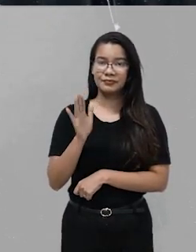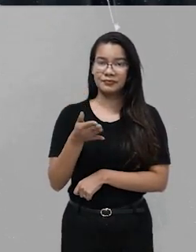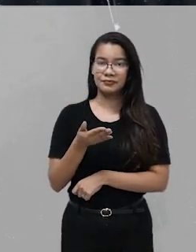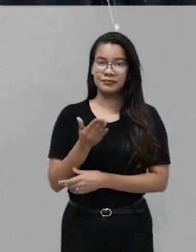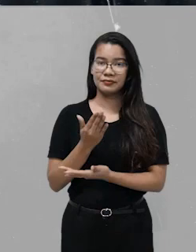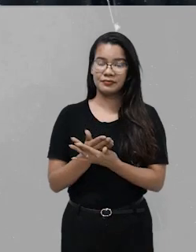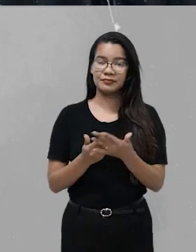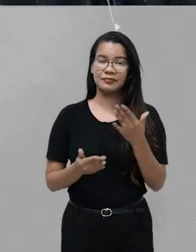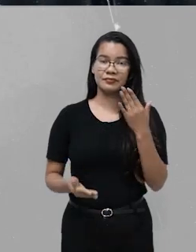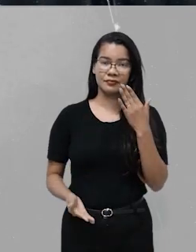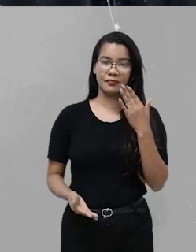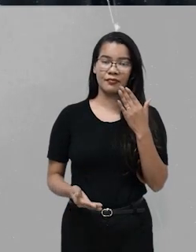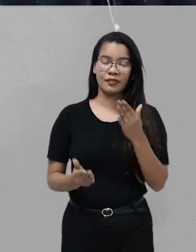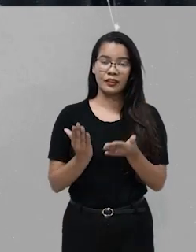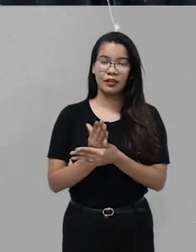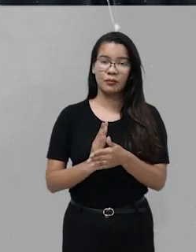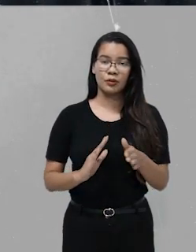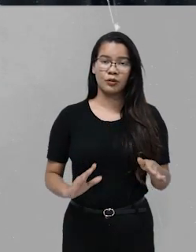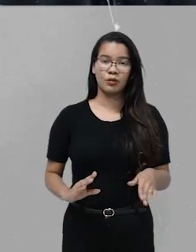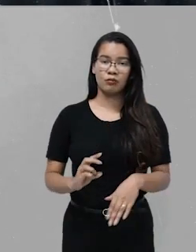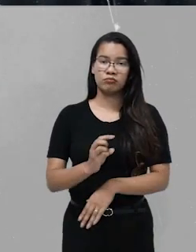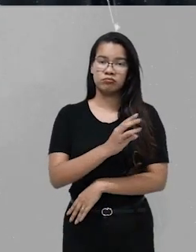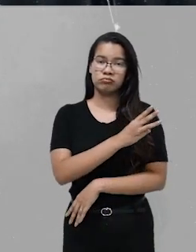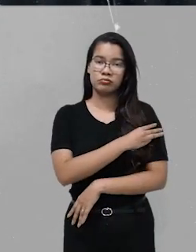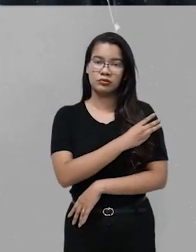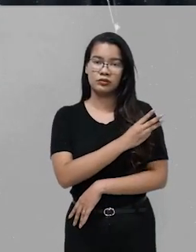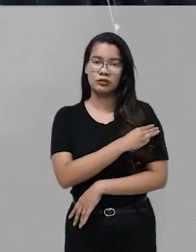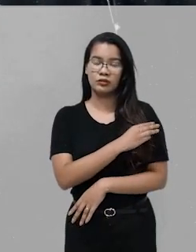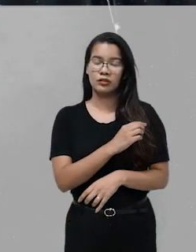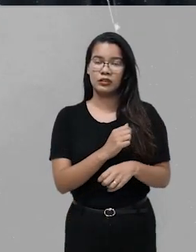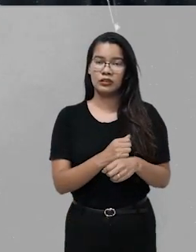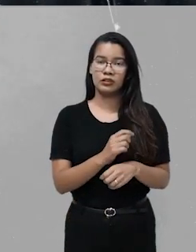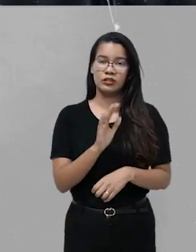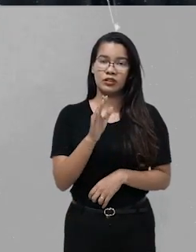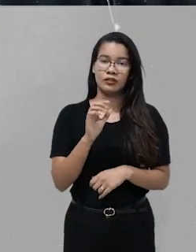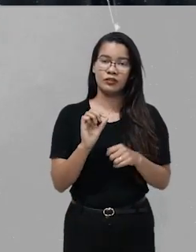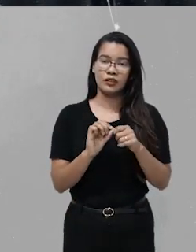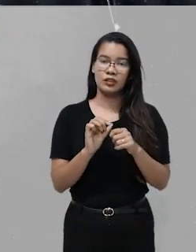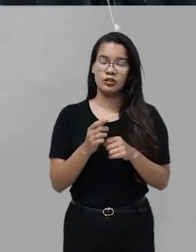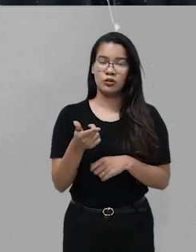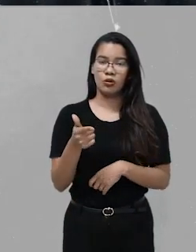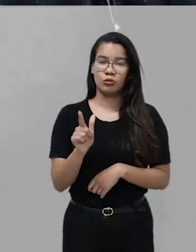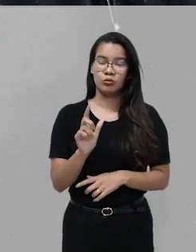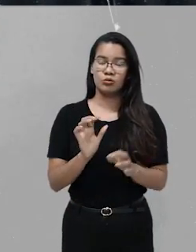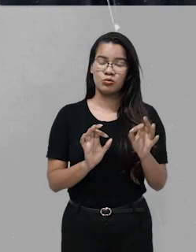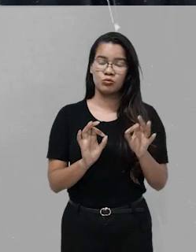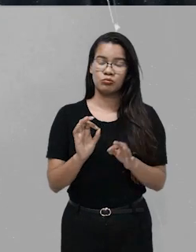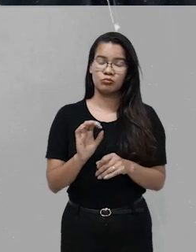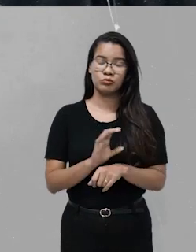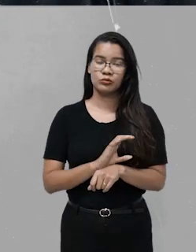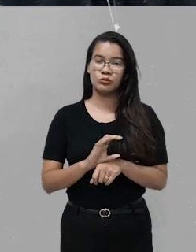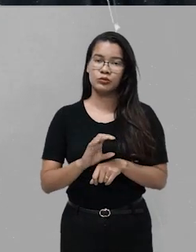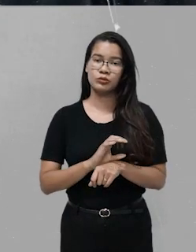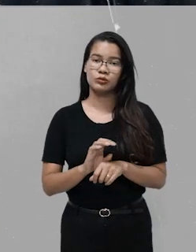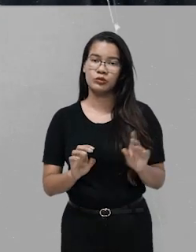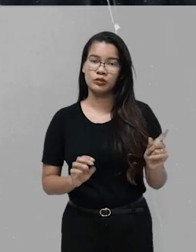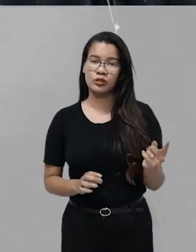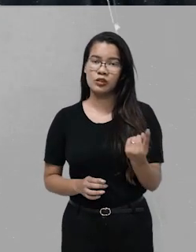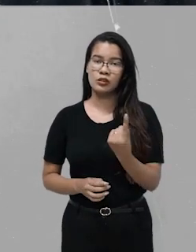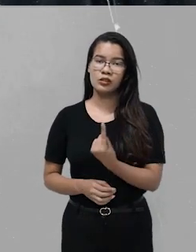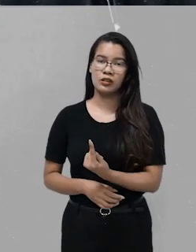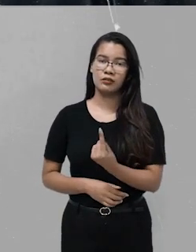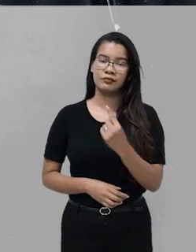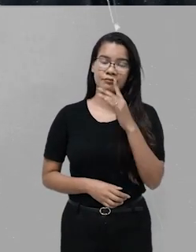nem faz mais o ensino médio, já está fazendo os seus cursos de aperfeiçoamento e está aqui